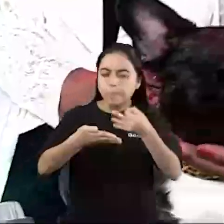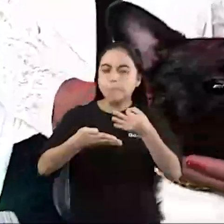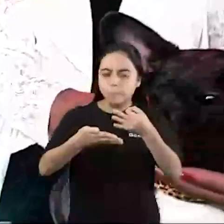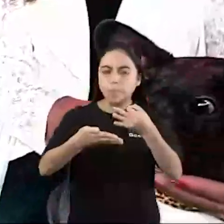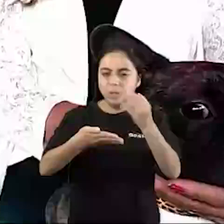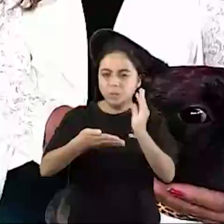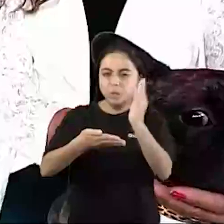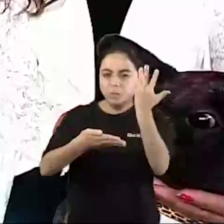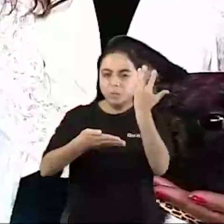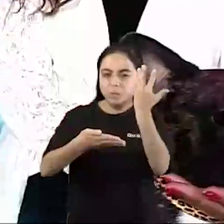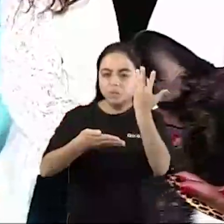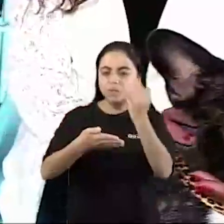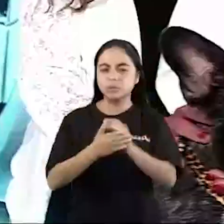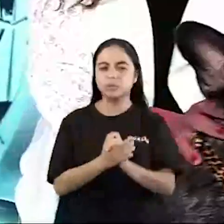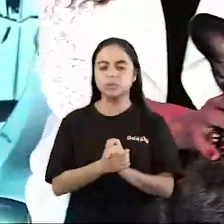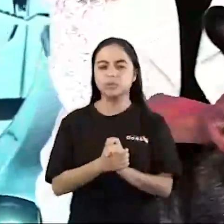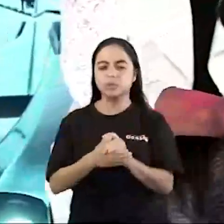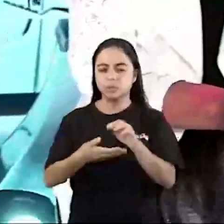acontecendo,